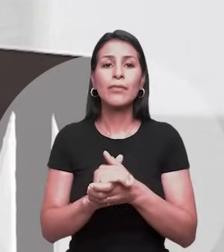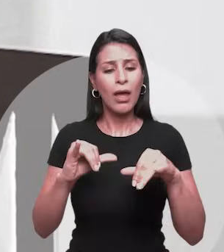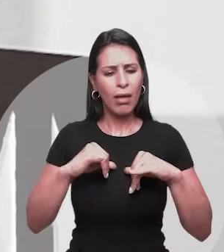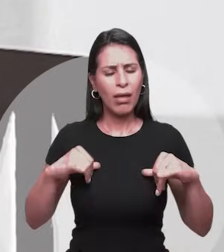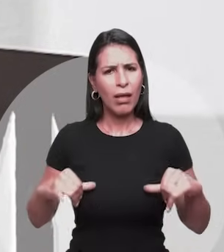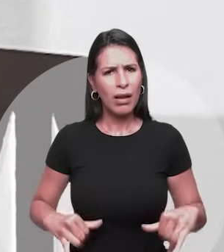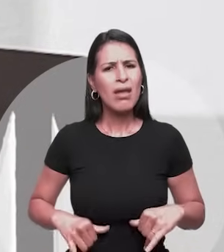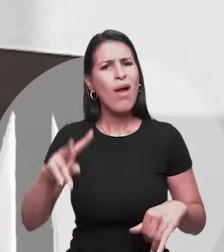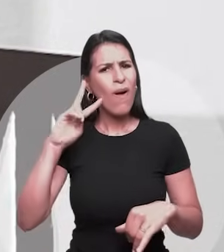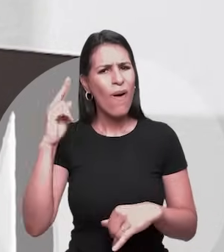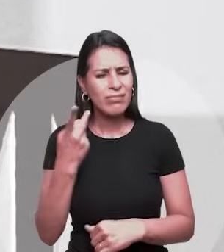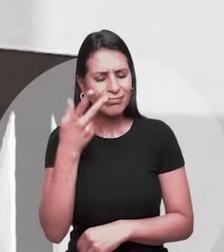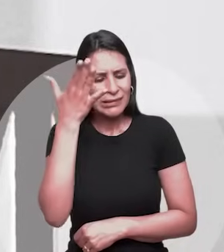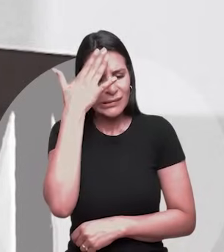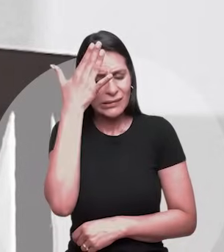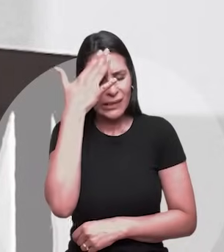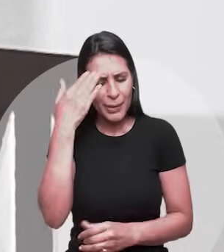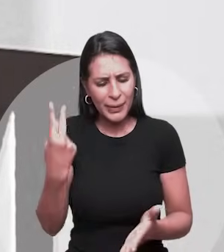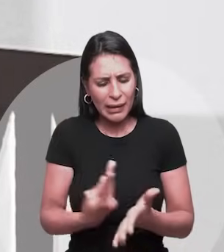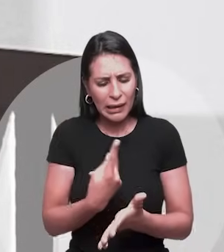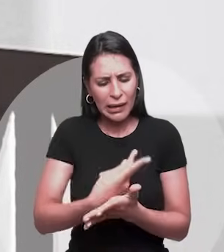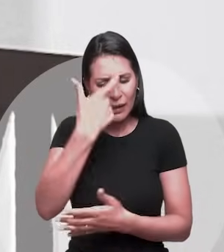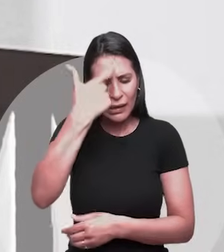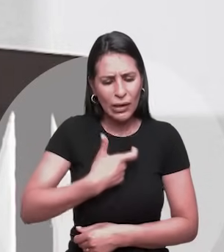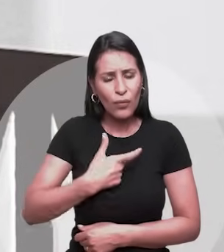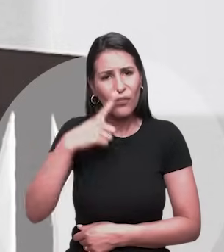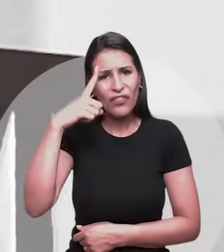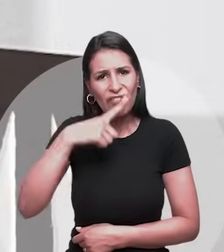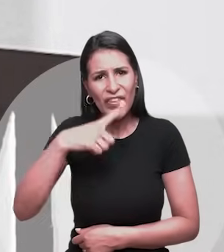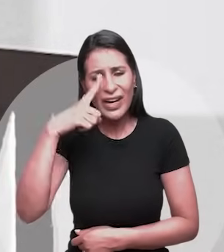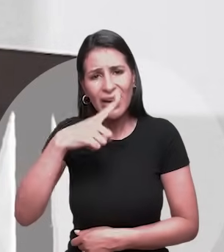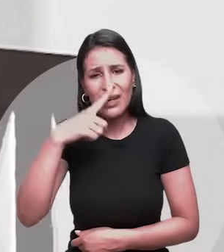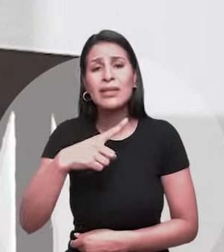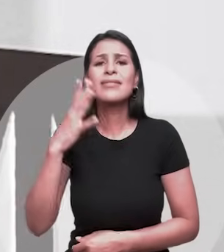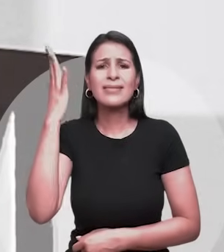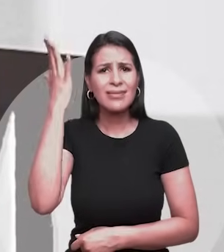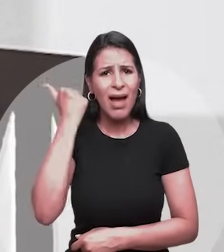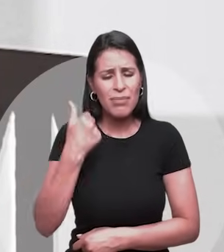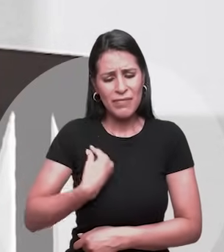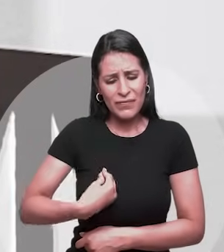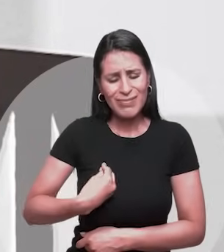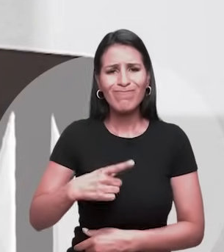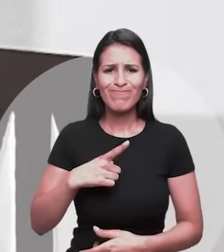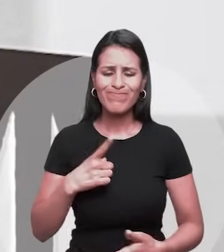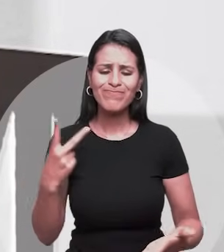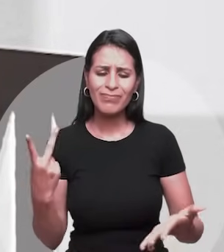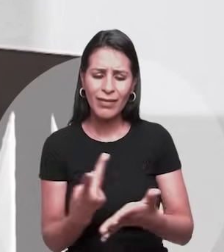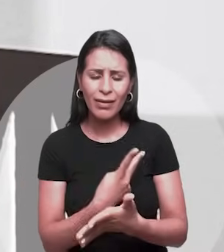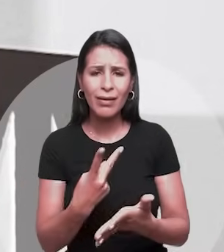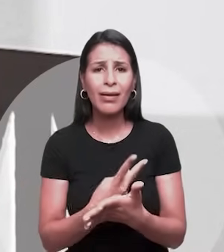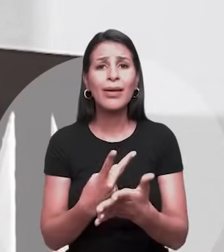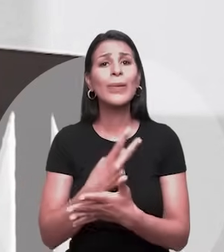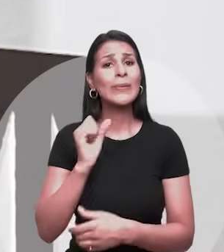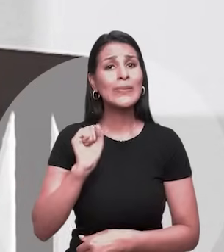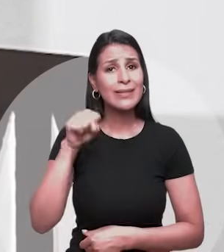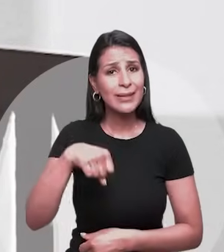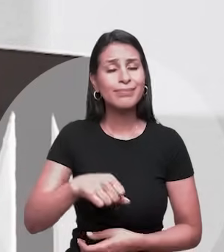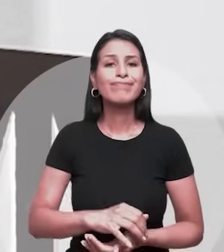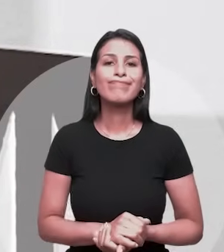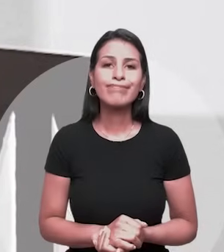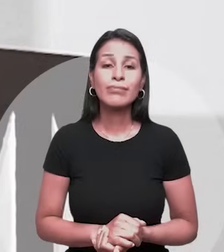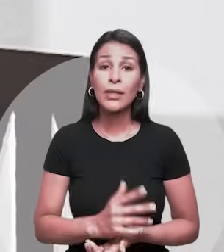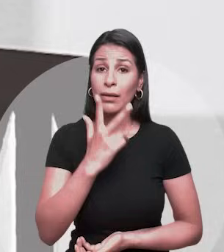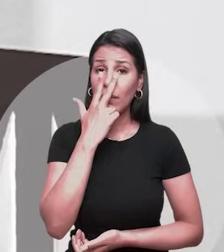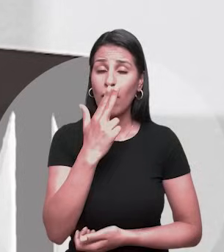sua fragilidade. Ele sabia que havia muitas coisas erradas na sua vida. Também nós,